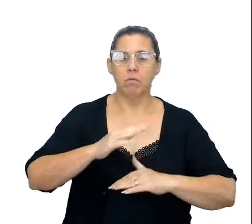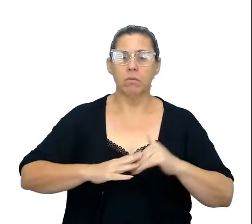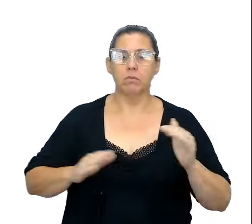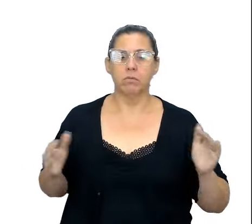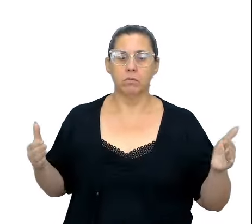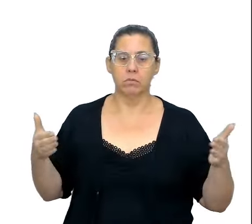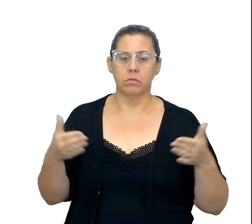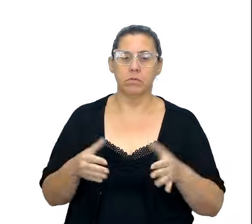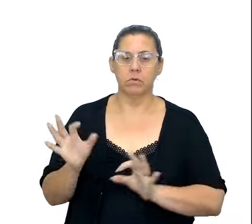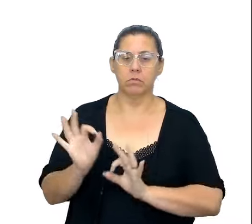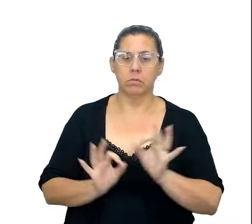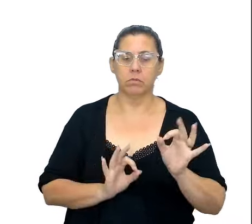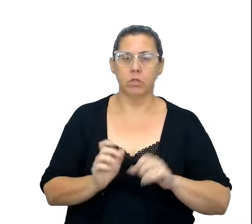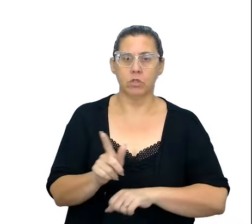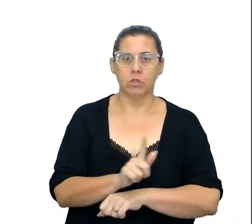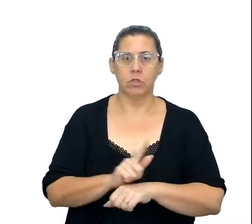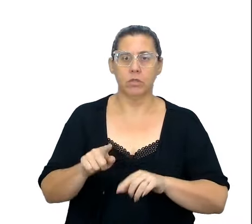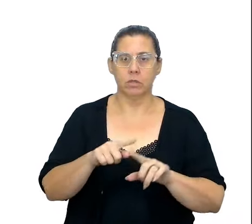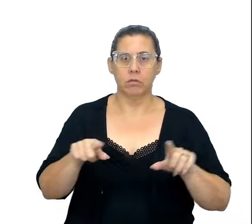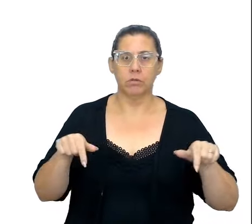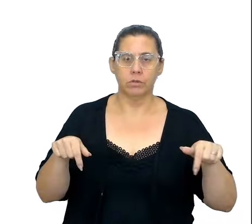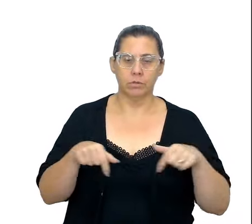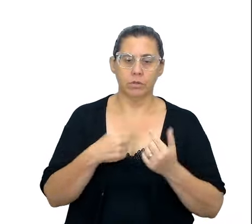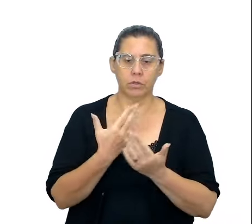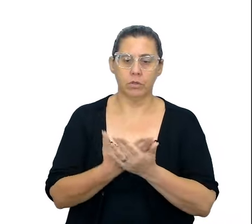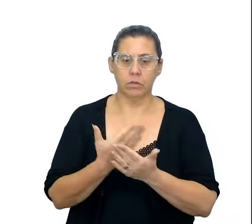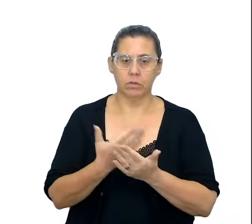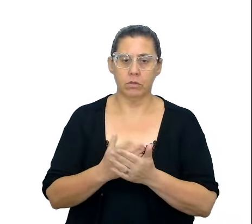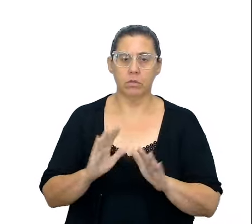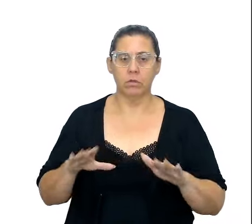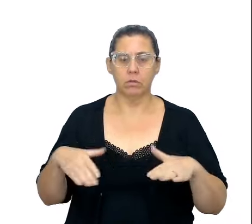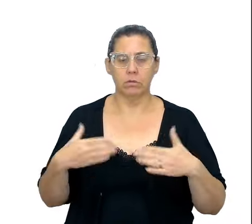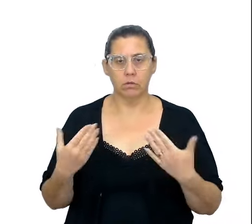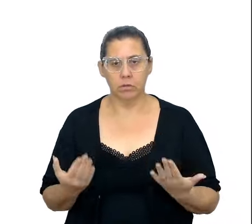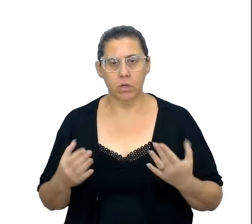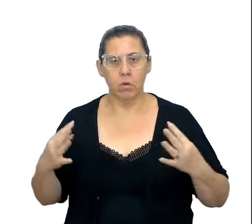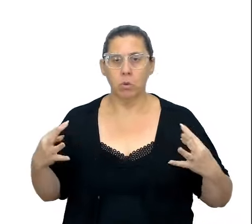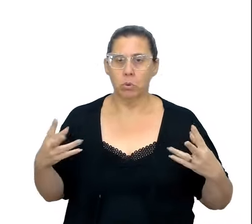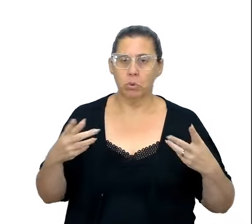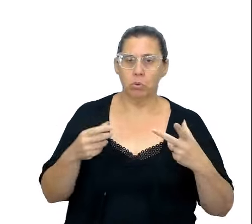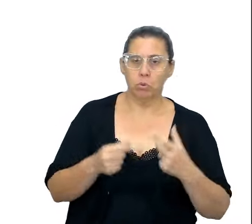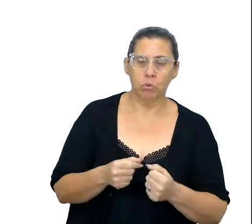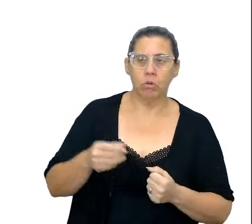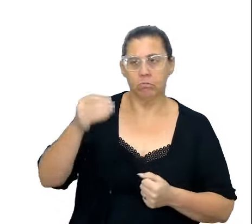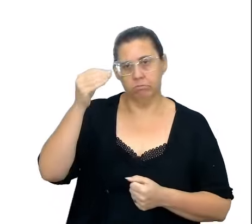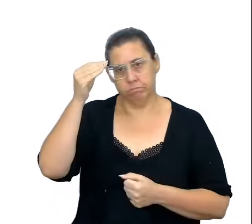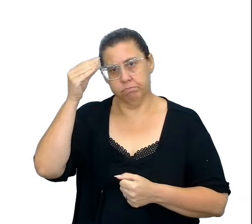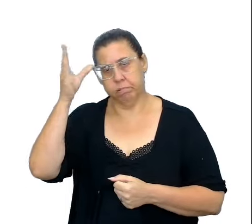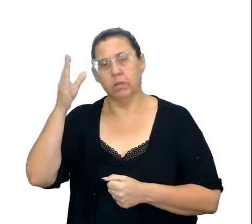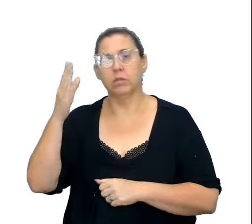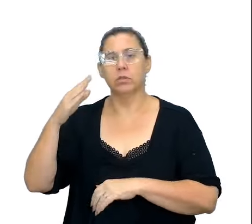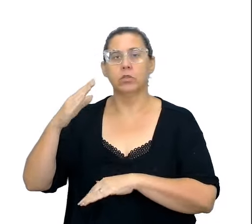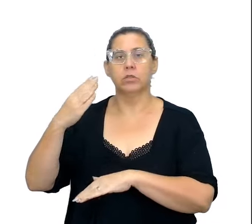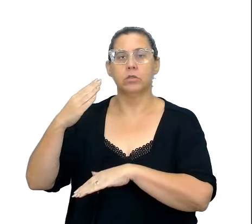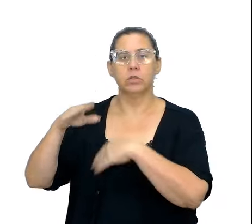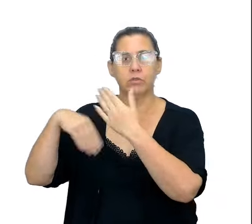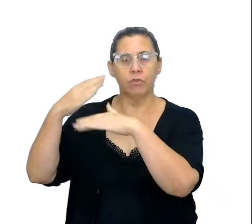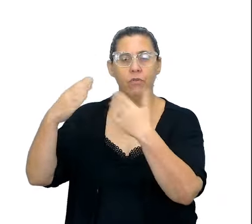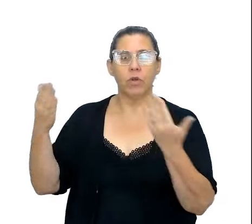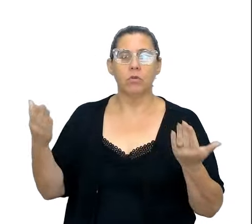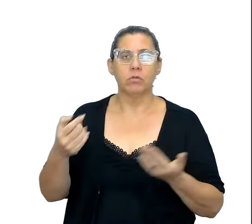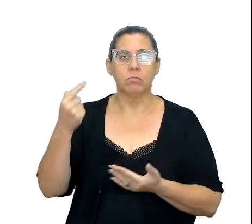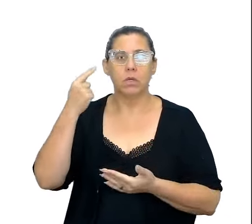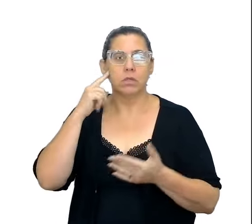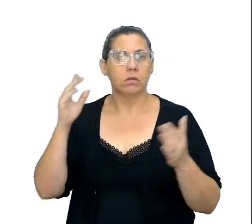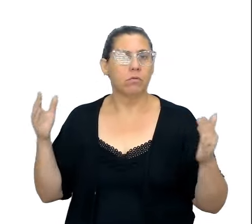na organização da gestão de sala de aula. Então, seria como pegar todo esse conhecimento que a gente vai desenvolver hoje e pensar,